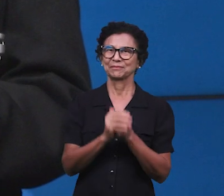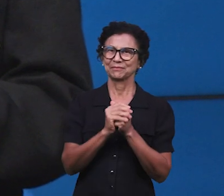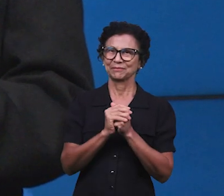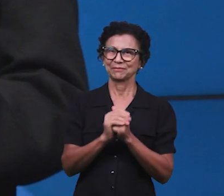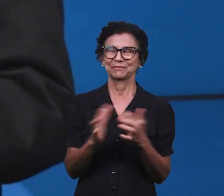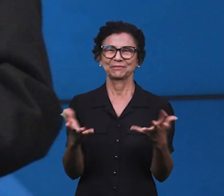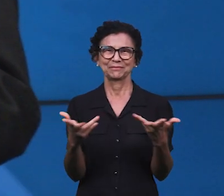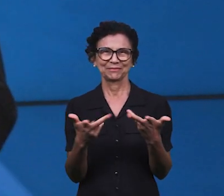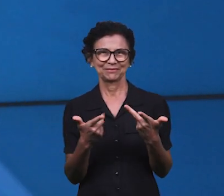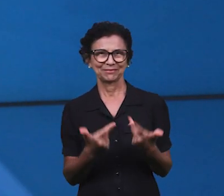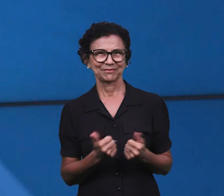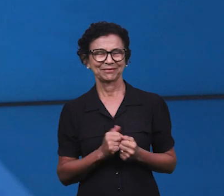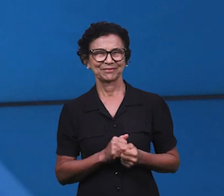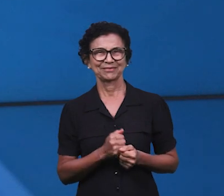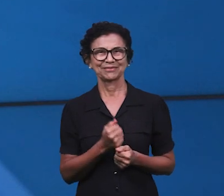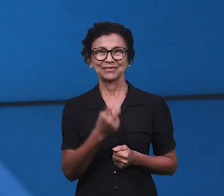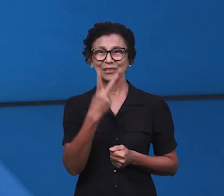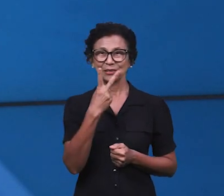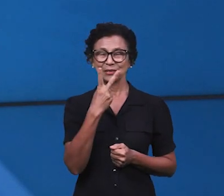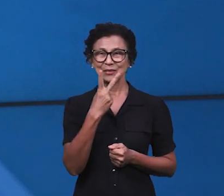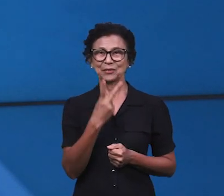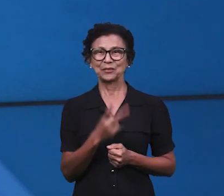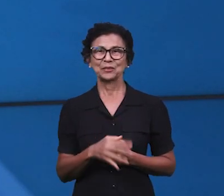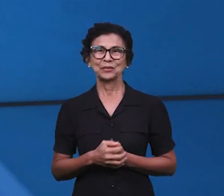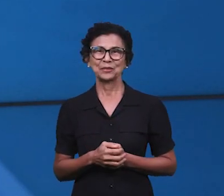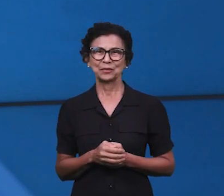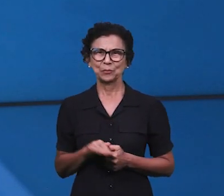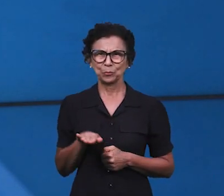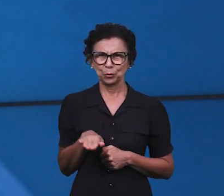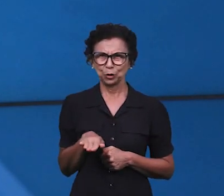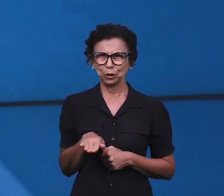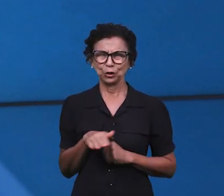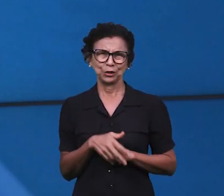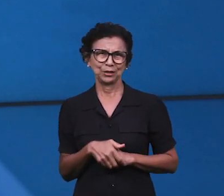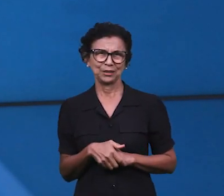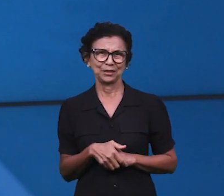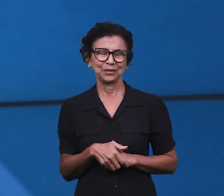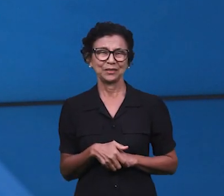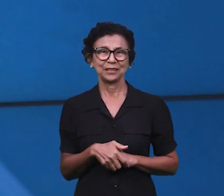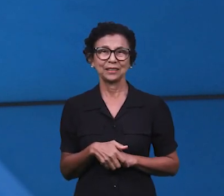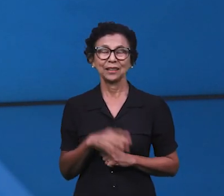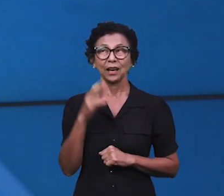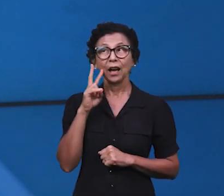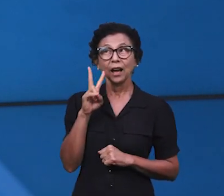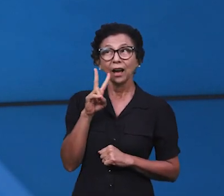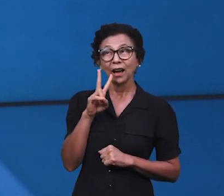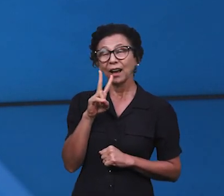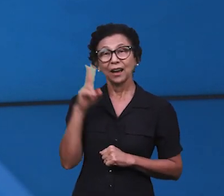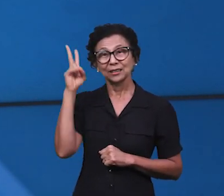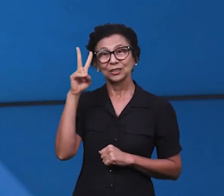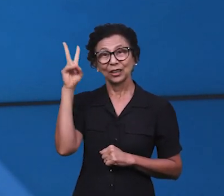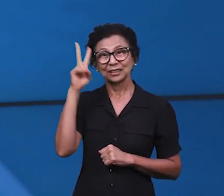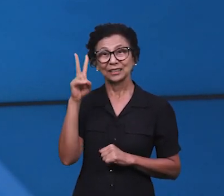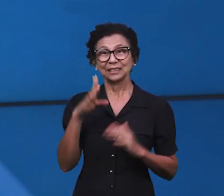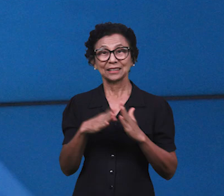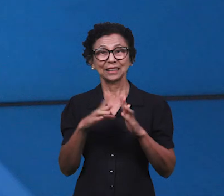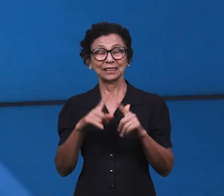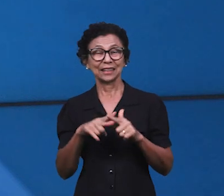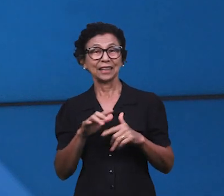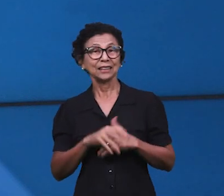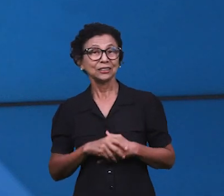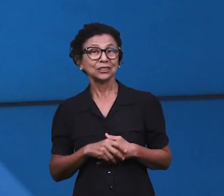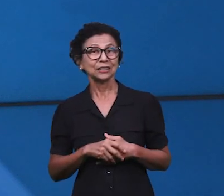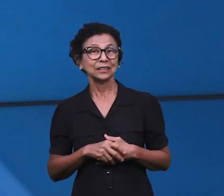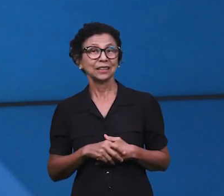Amém, irmãos? Que maravilha, né? Nós podemos ver dois bebês ali entusiasmados diante das historinhas da igreja, né? Contada ali pela professora